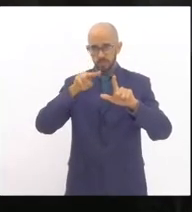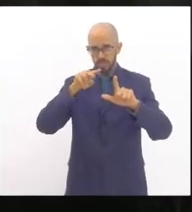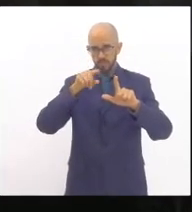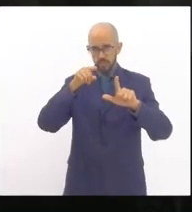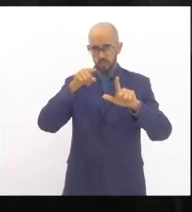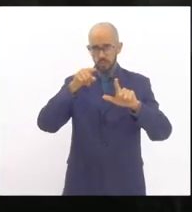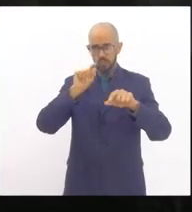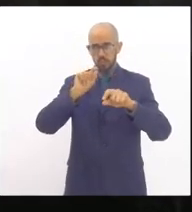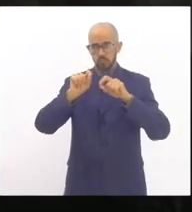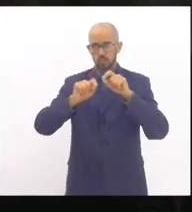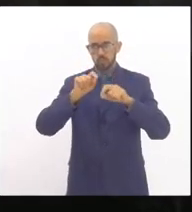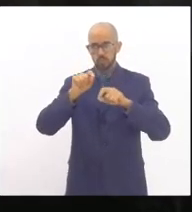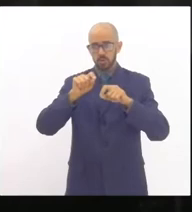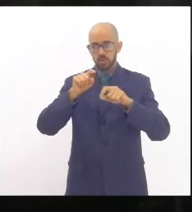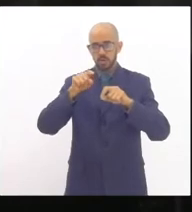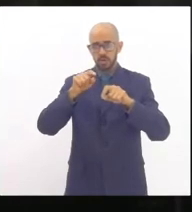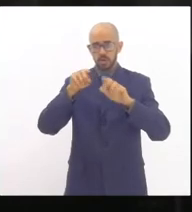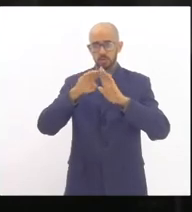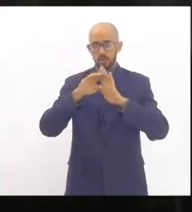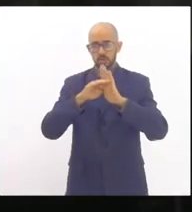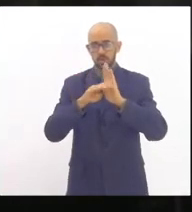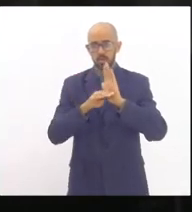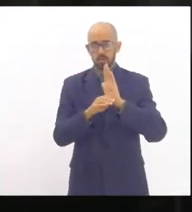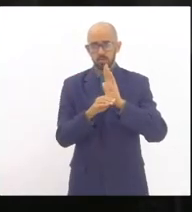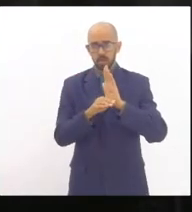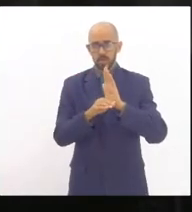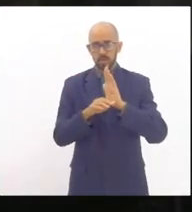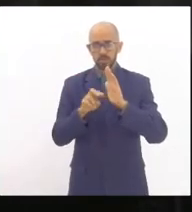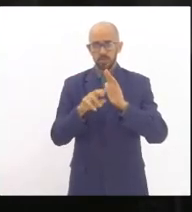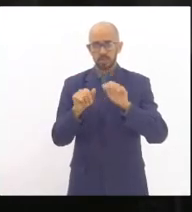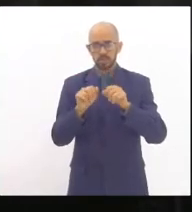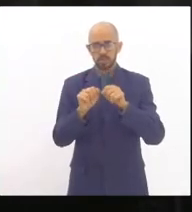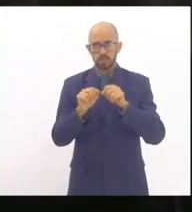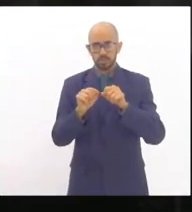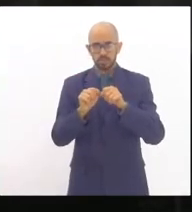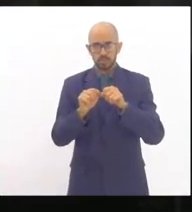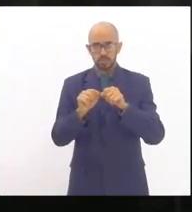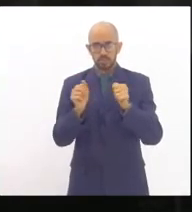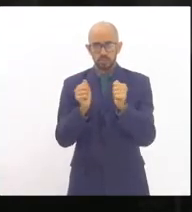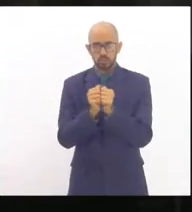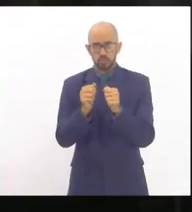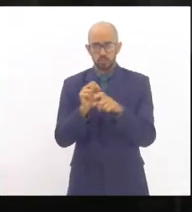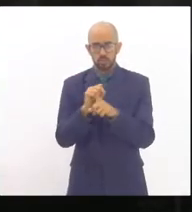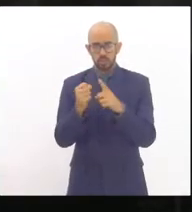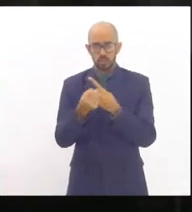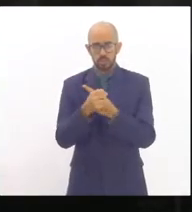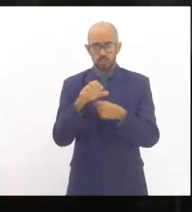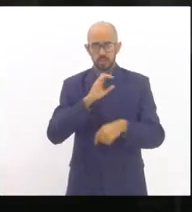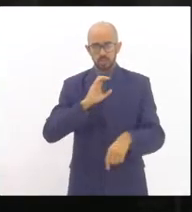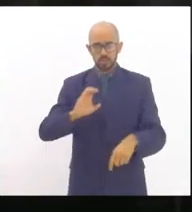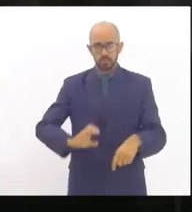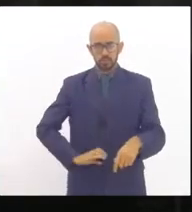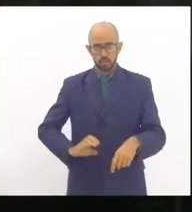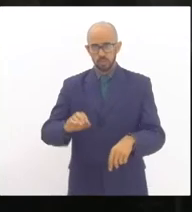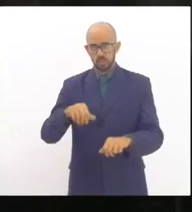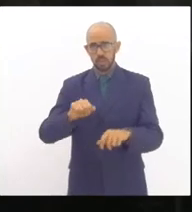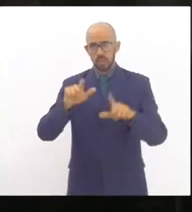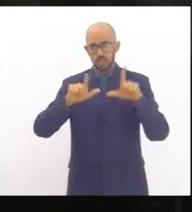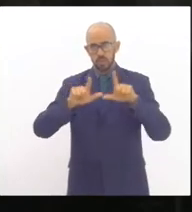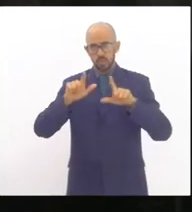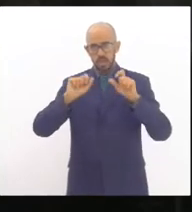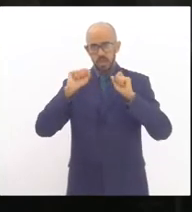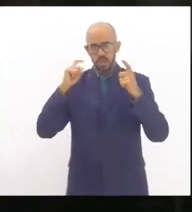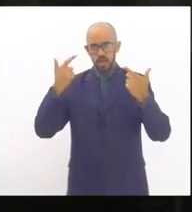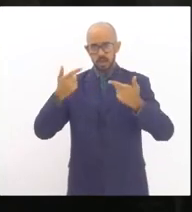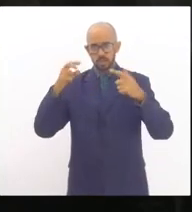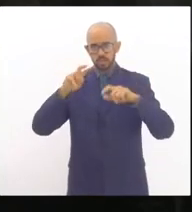né assistam ao programa que será feito com a sociedade civil e a TV alerj que vai